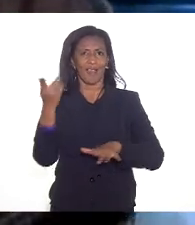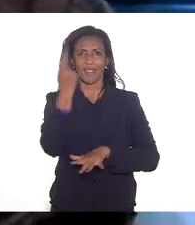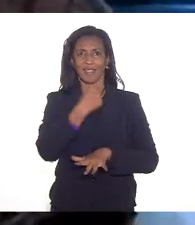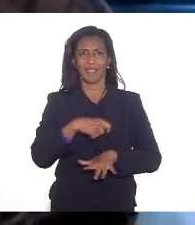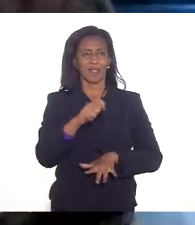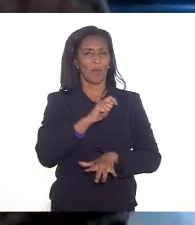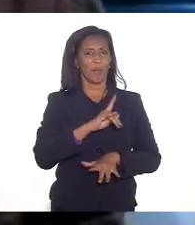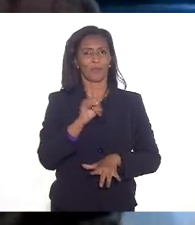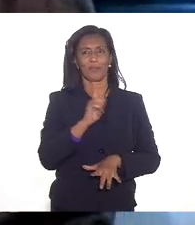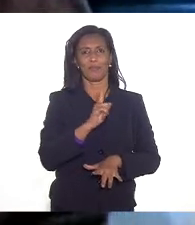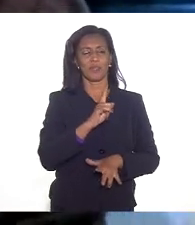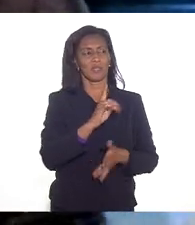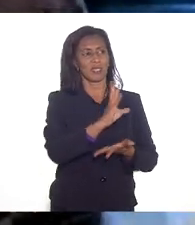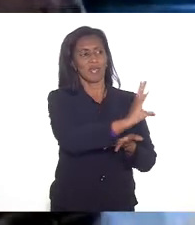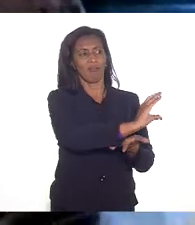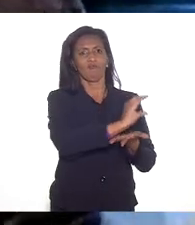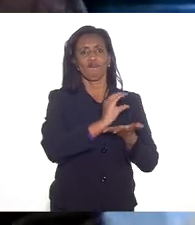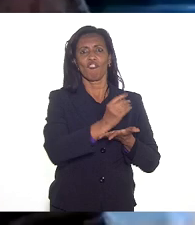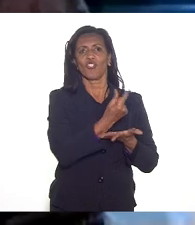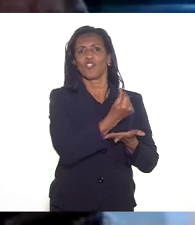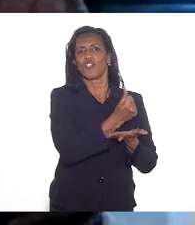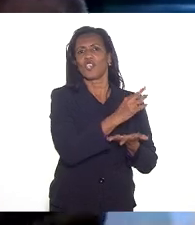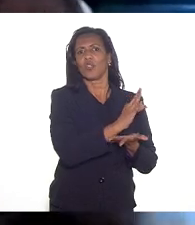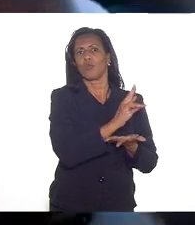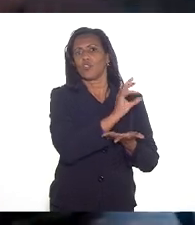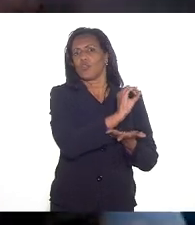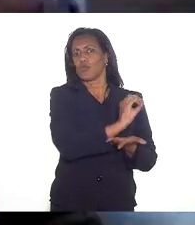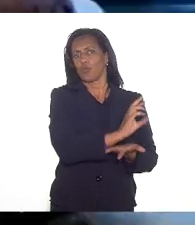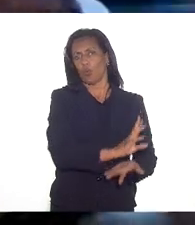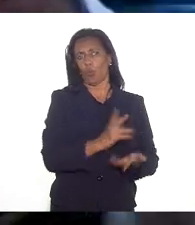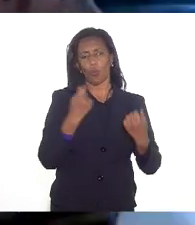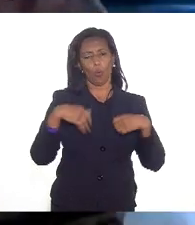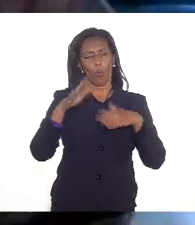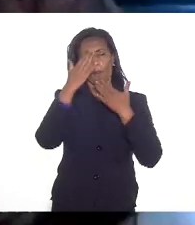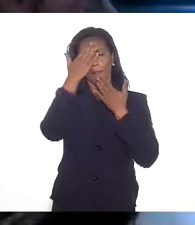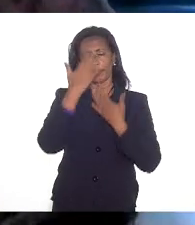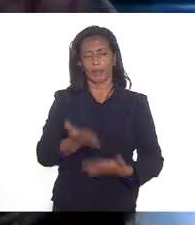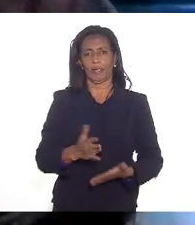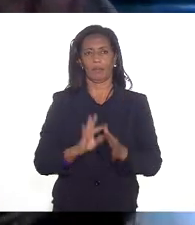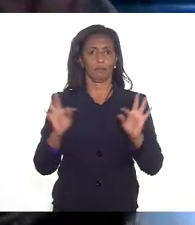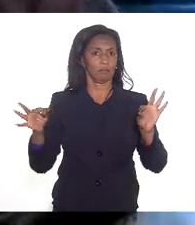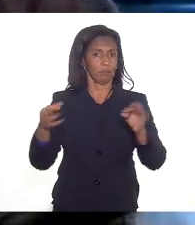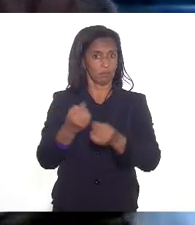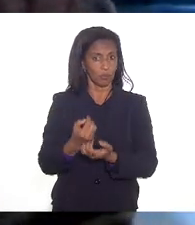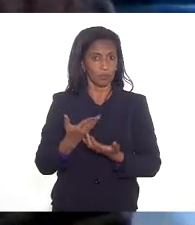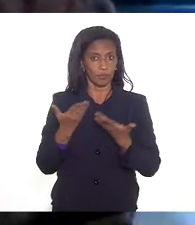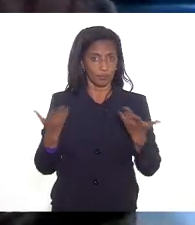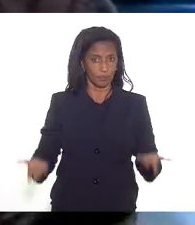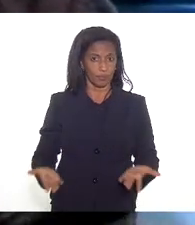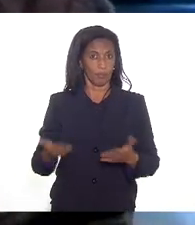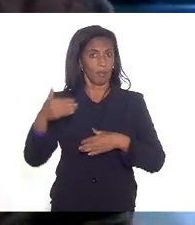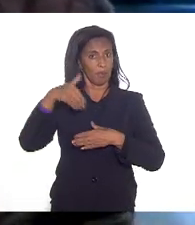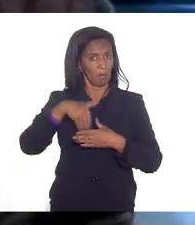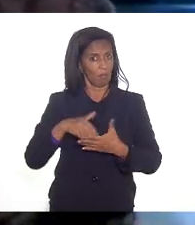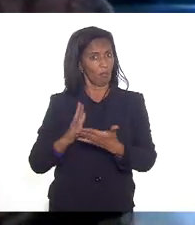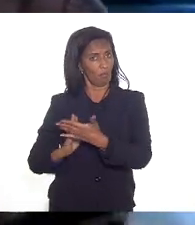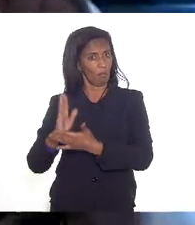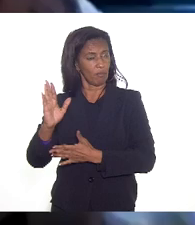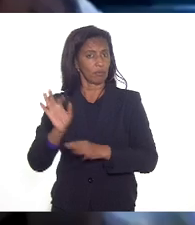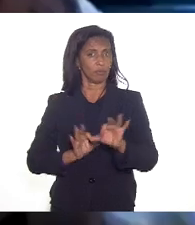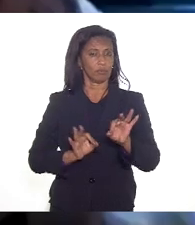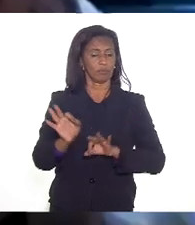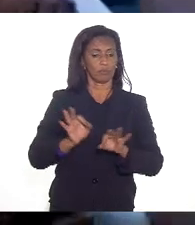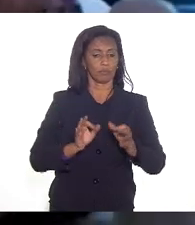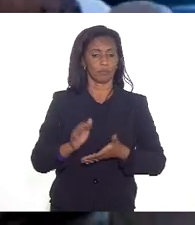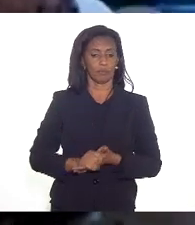os parcos recursos do Tesouro Estadual Obrigado a todos e até a aprovação desse